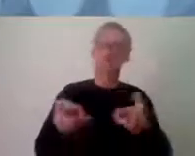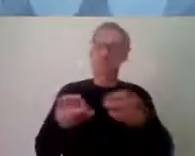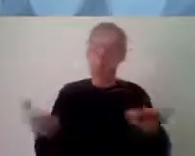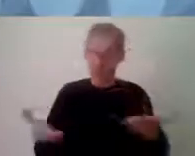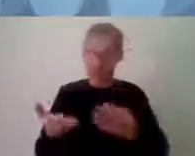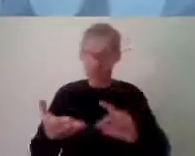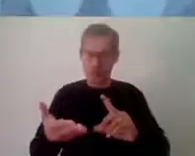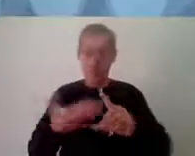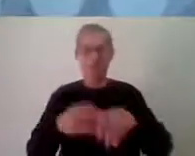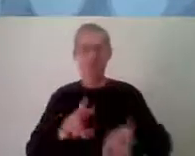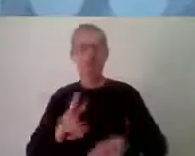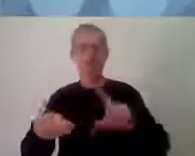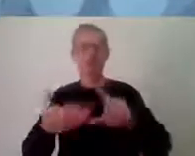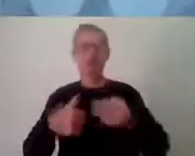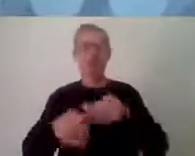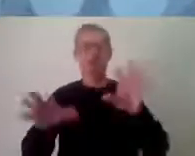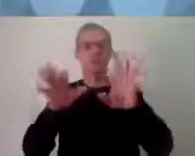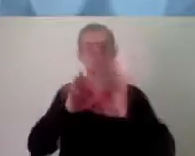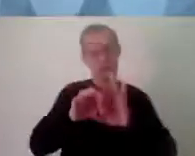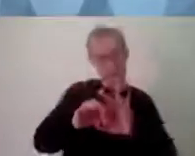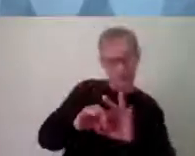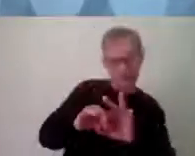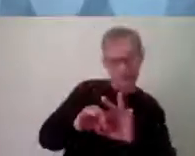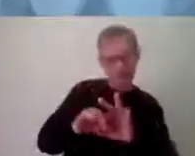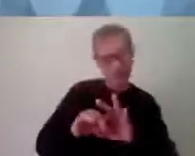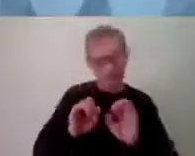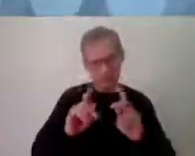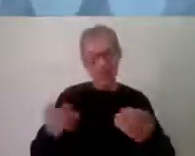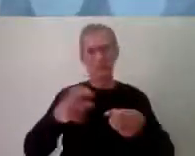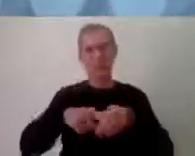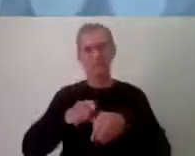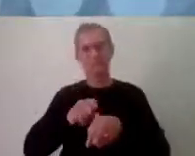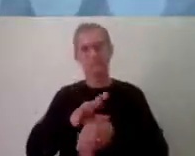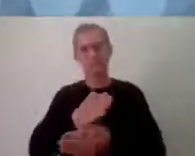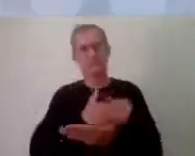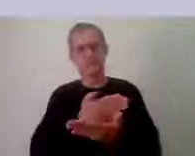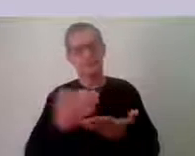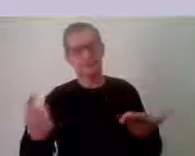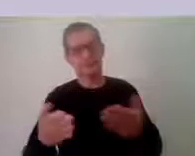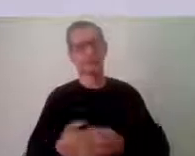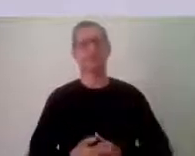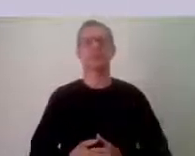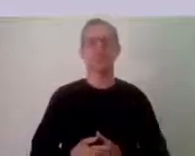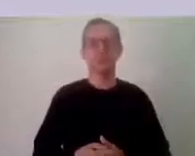que as duas elas estão ali, elas possuem uma relação. Vamos começar nossa aula?